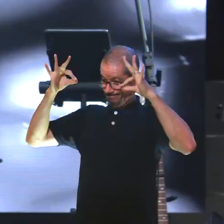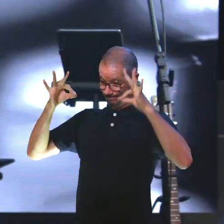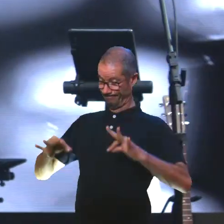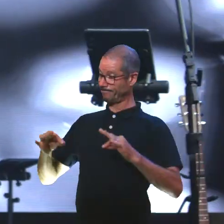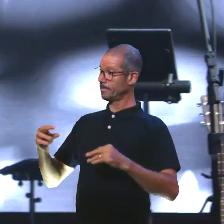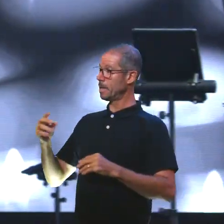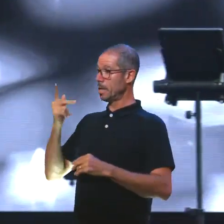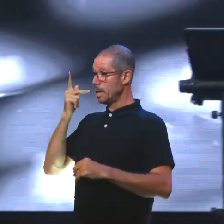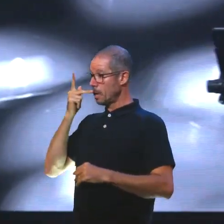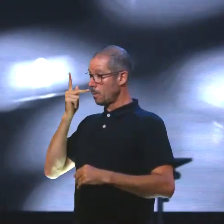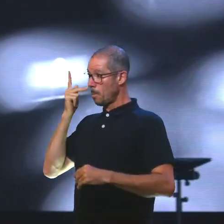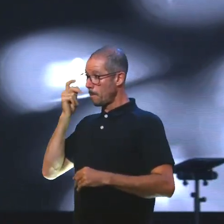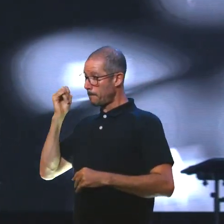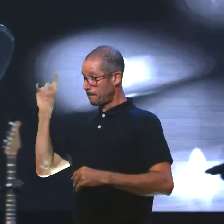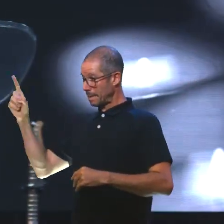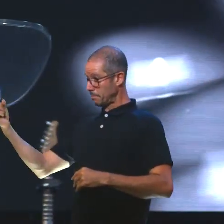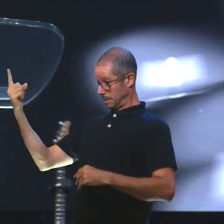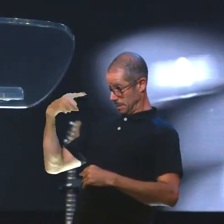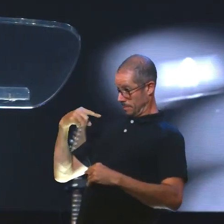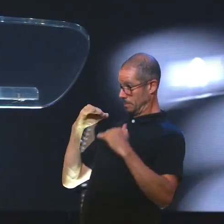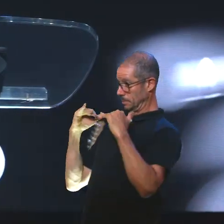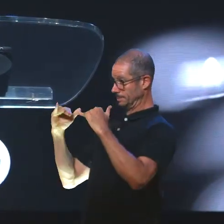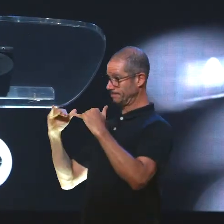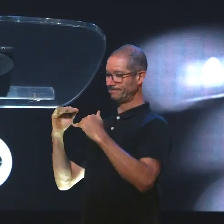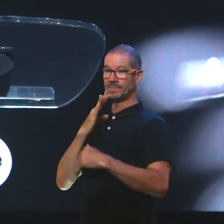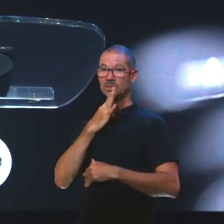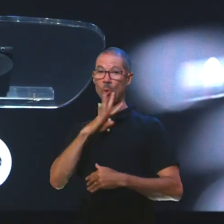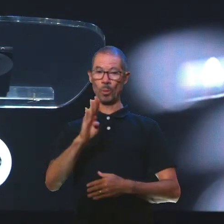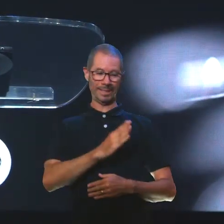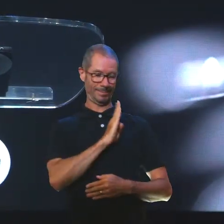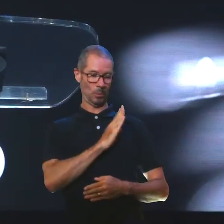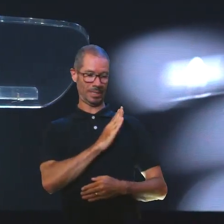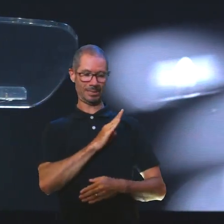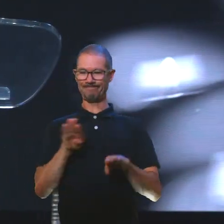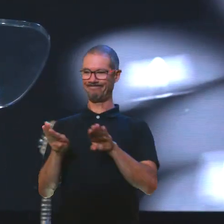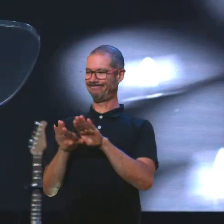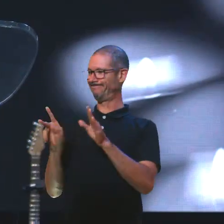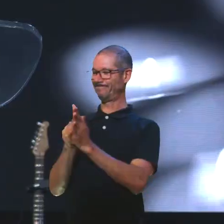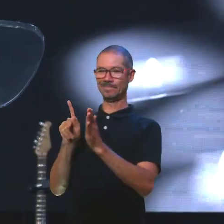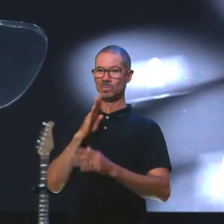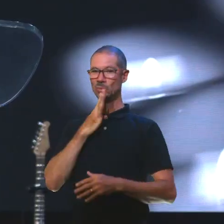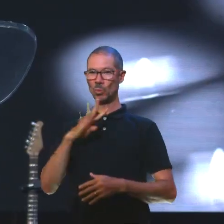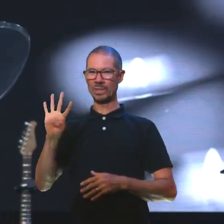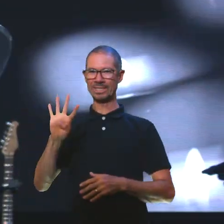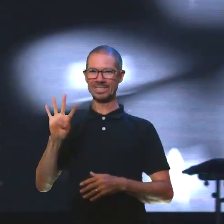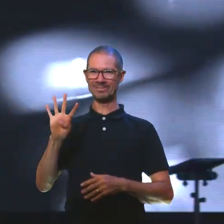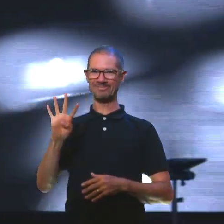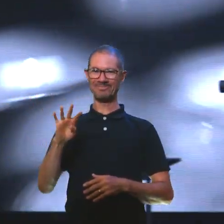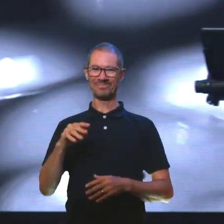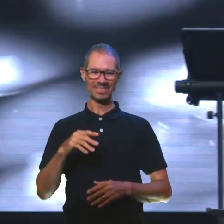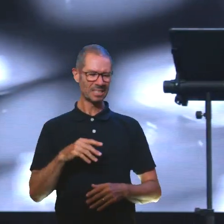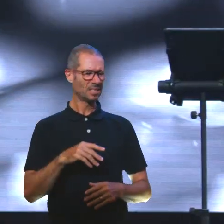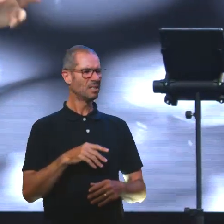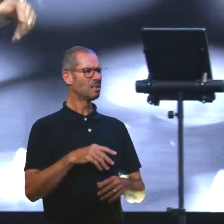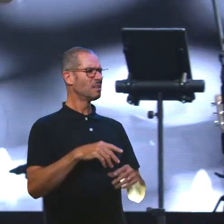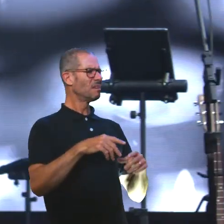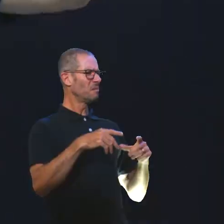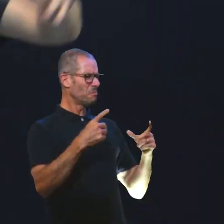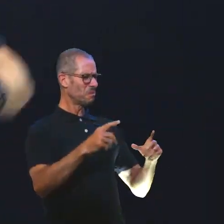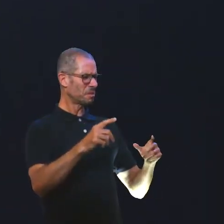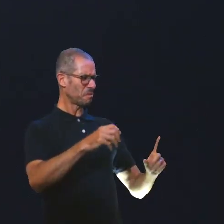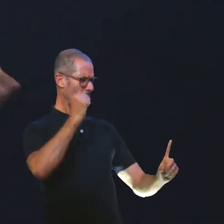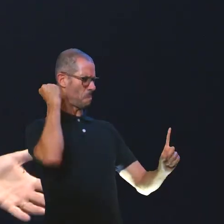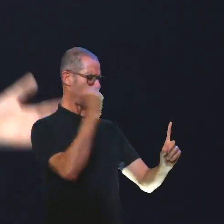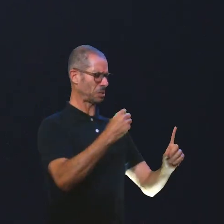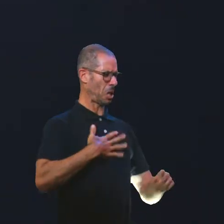as ordens do pai, mas não conhecia o coração do próprio pai. ao ponto de dizer para ele: como é que você vai matar um animal para o meu